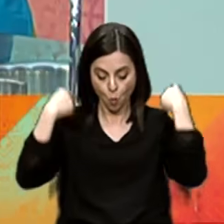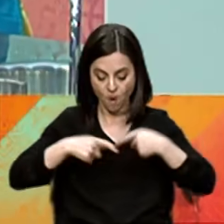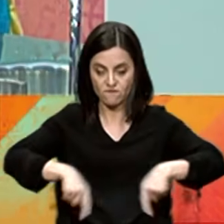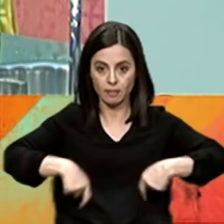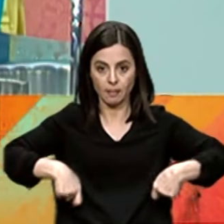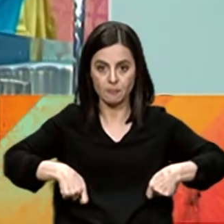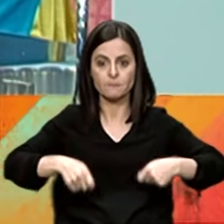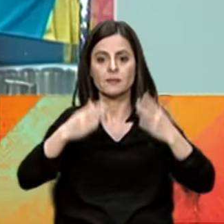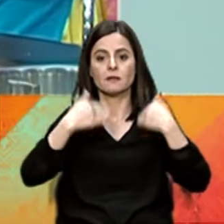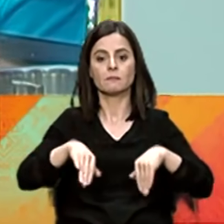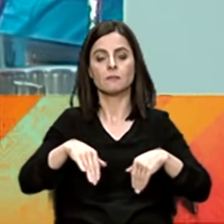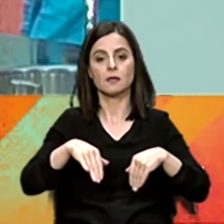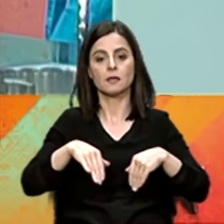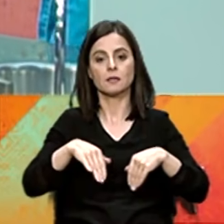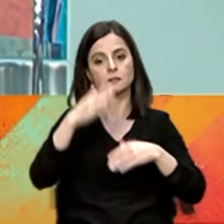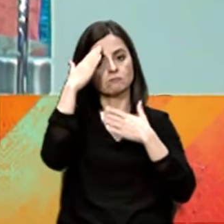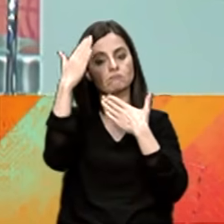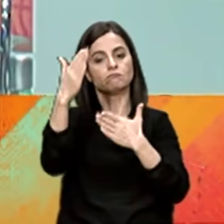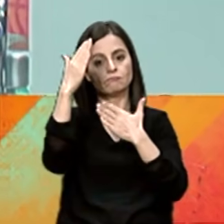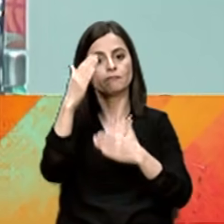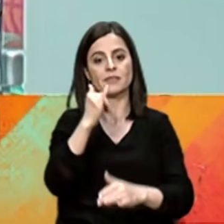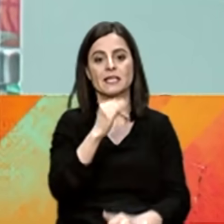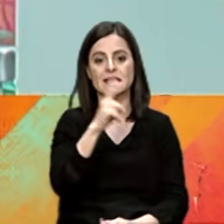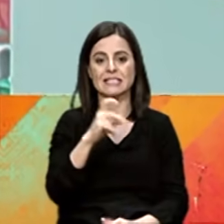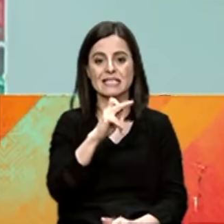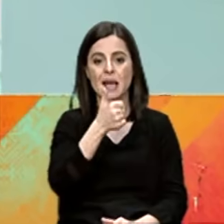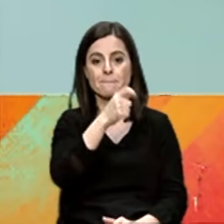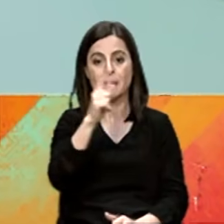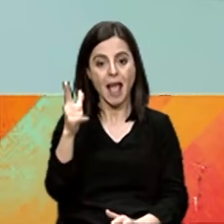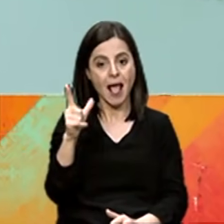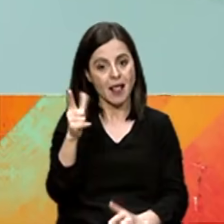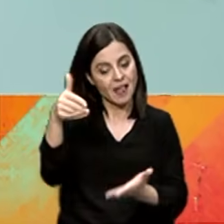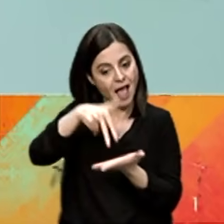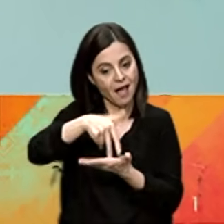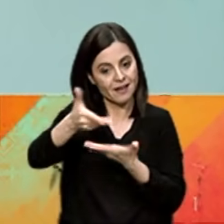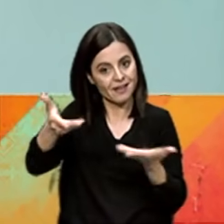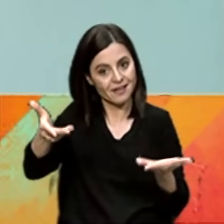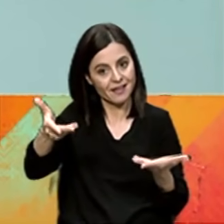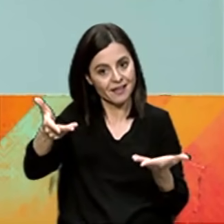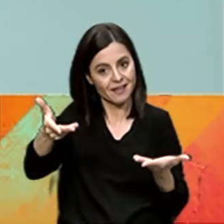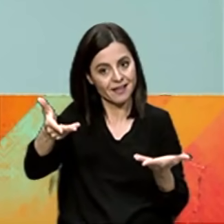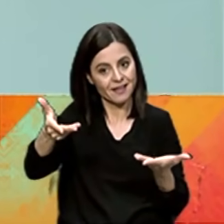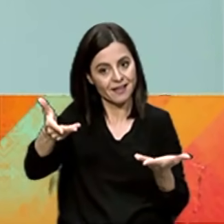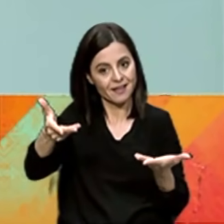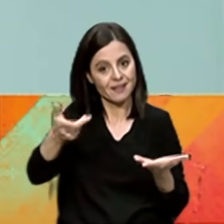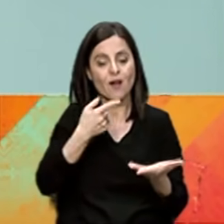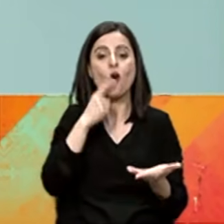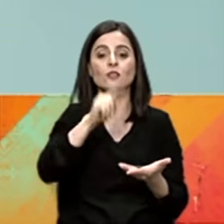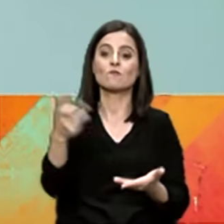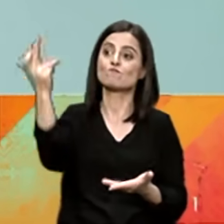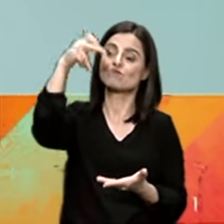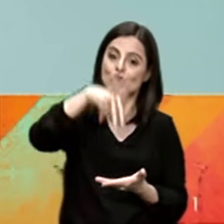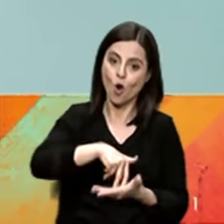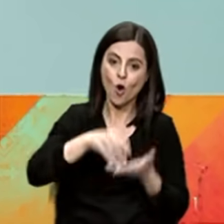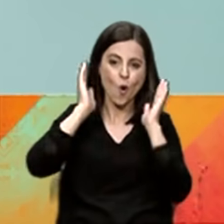dar in loco, Isabel Zibaia Rafael! Obrigada! Volta ao estúdio! Já não tenho